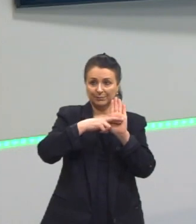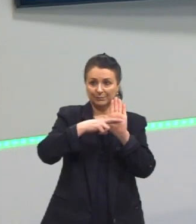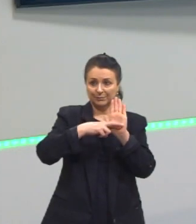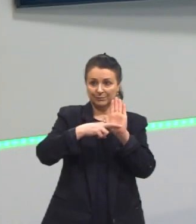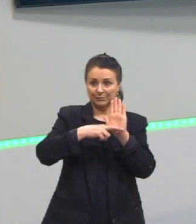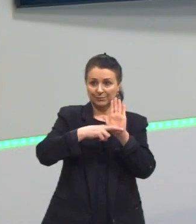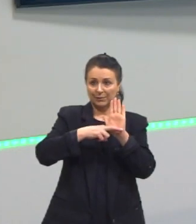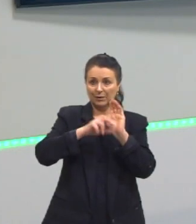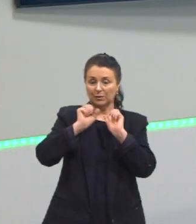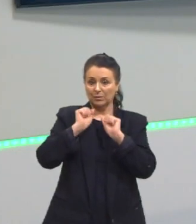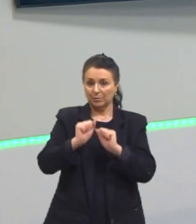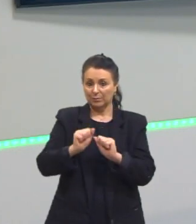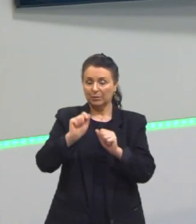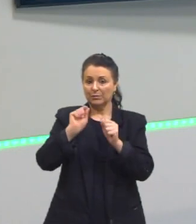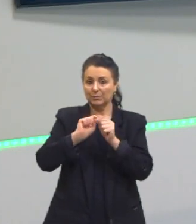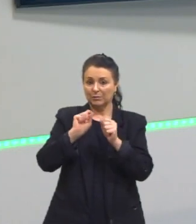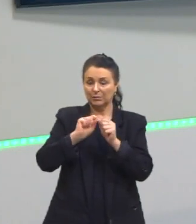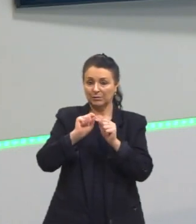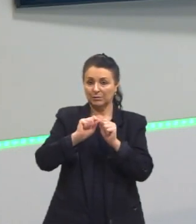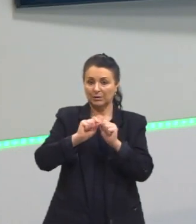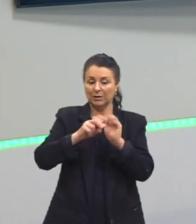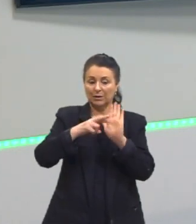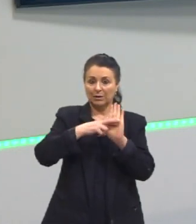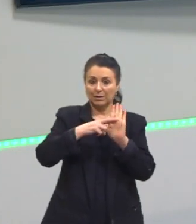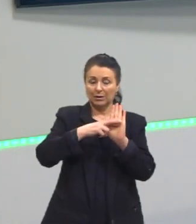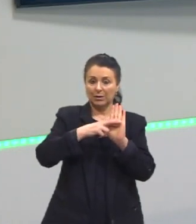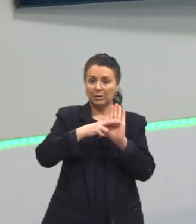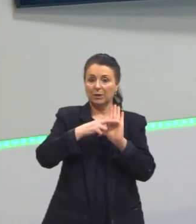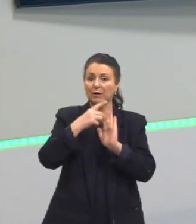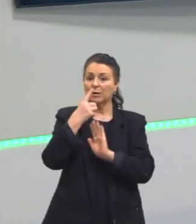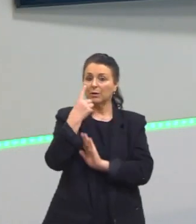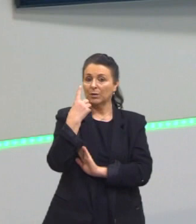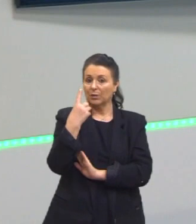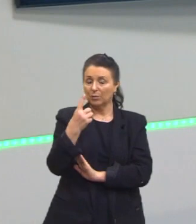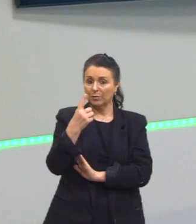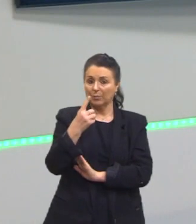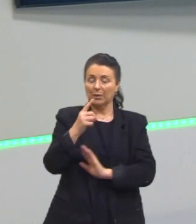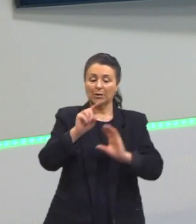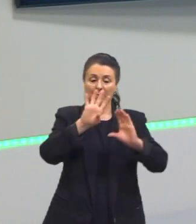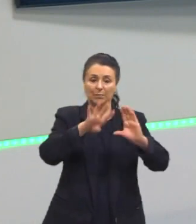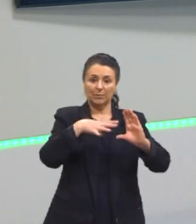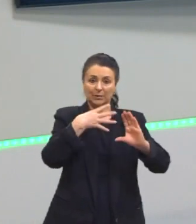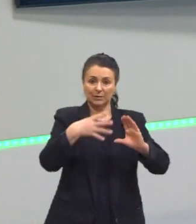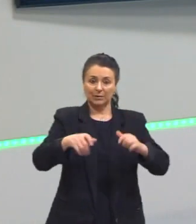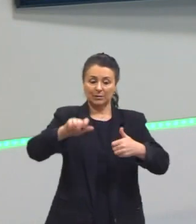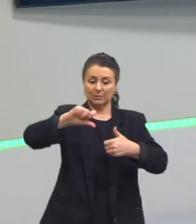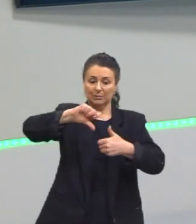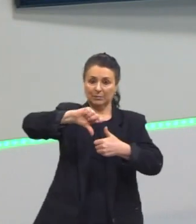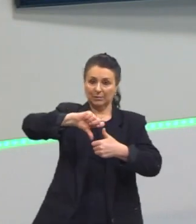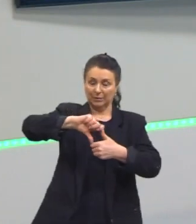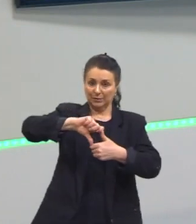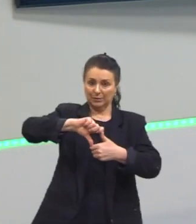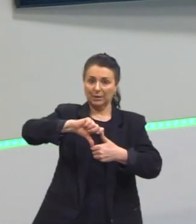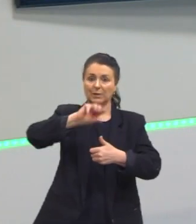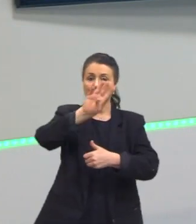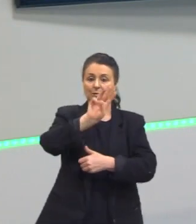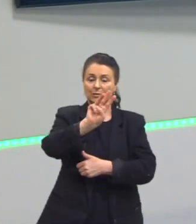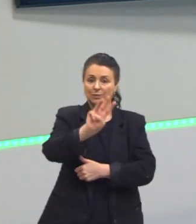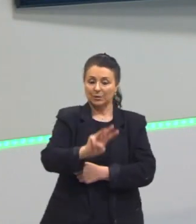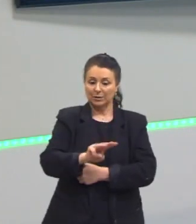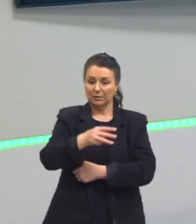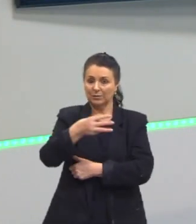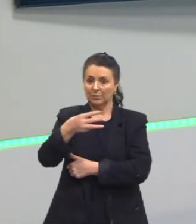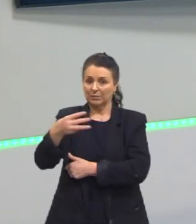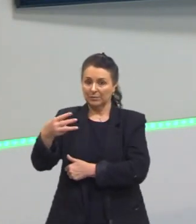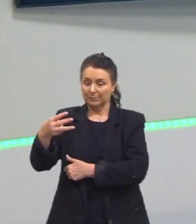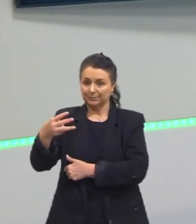podemos aplicar essa regrinha em uma matriz quadrada de ordem 3. Existem determinantes